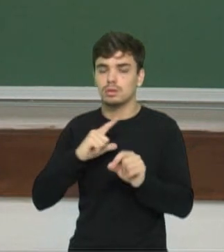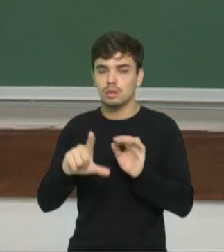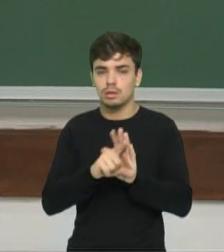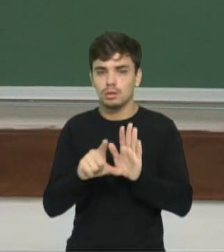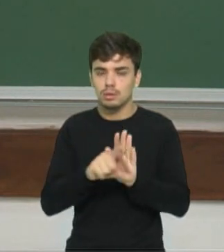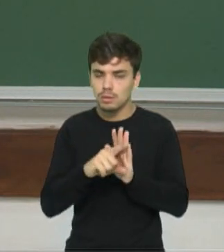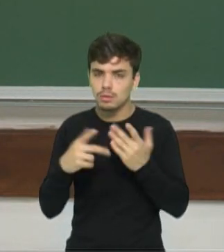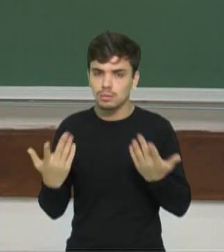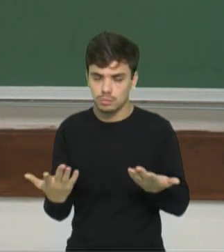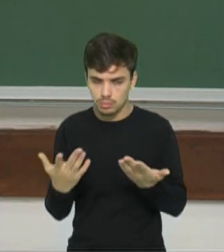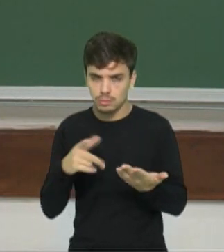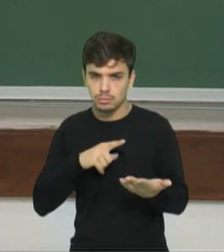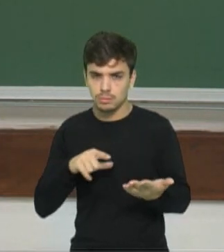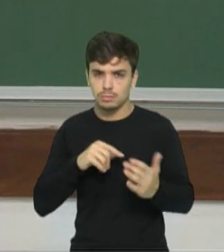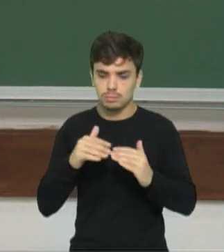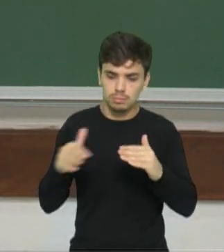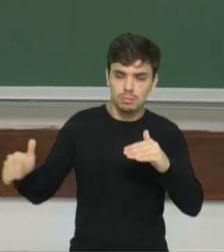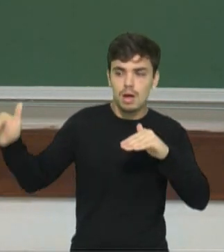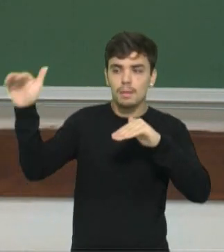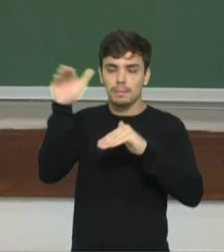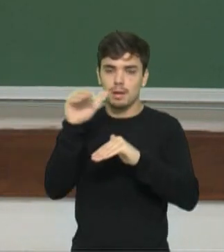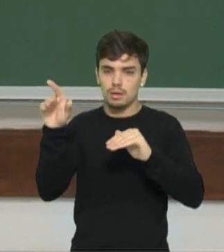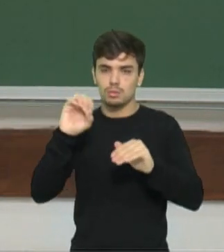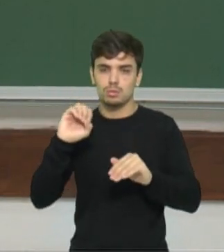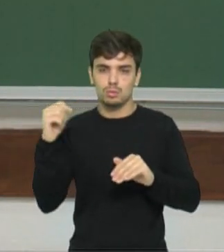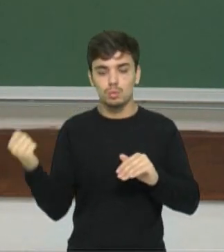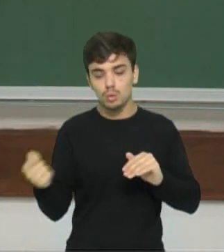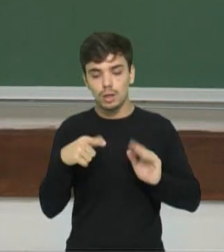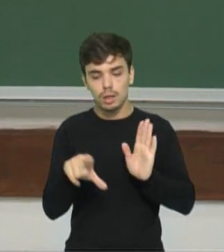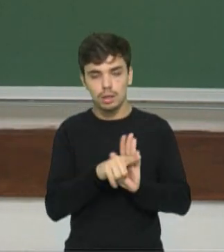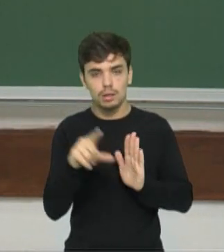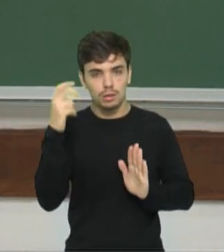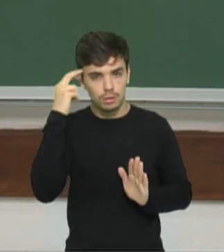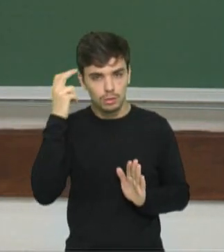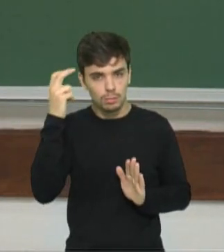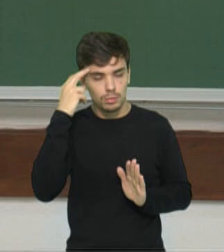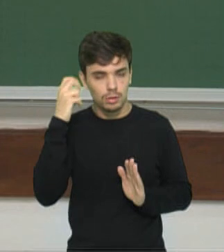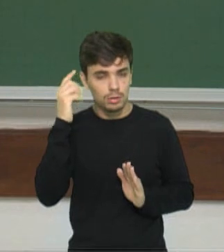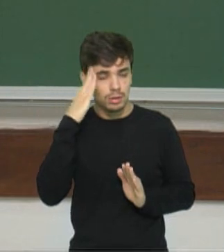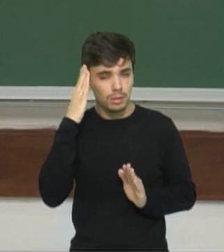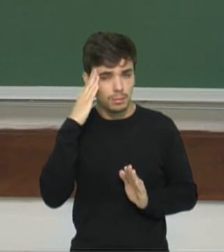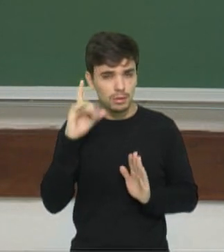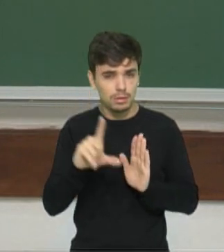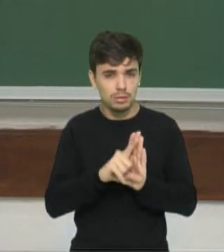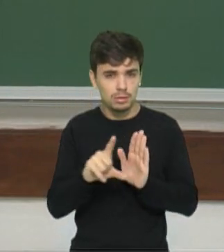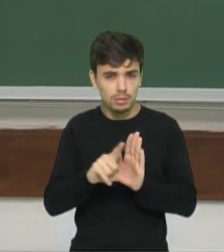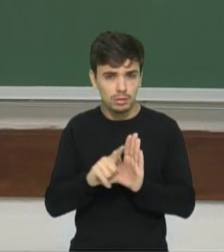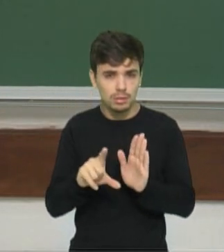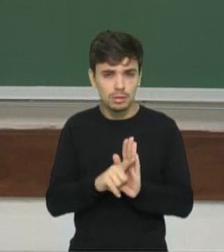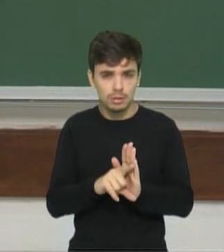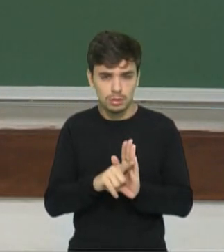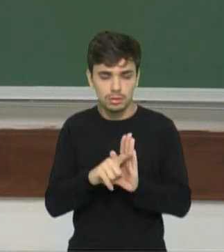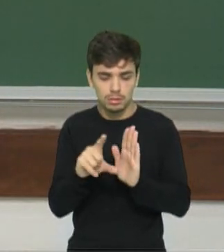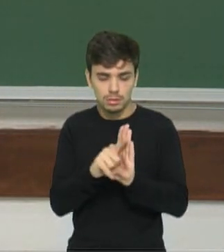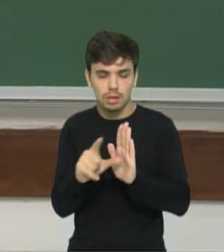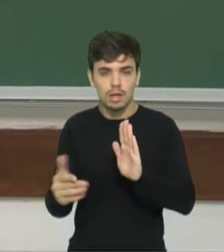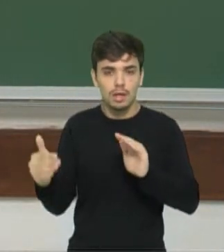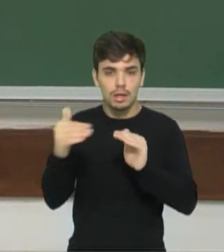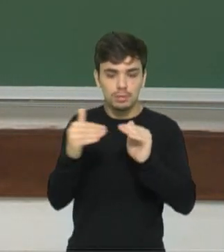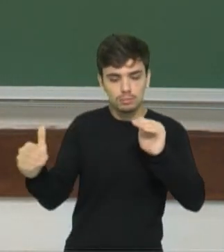jurídico superior à Constituição. A gente sabe que a Constituição é a nossa carta magna, né, ela é a lei das leis, ela está